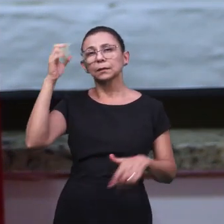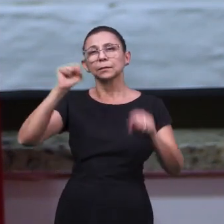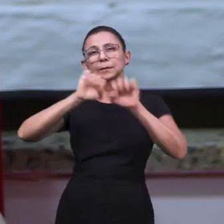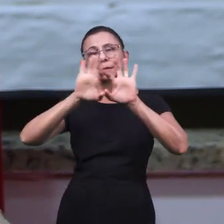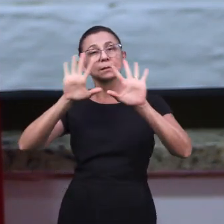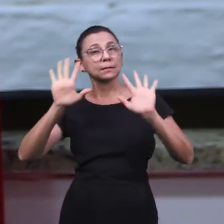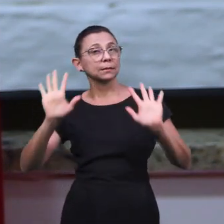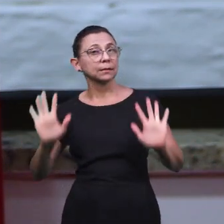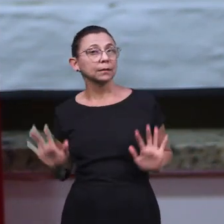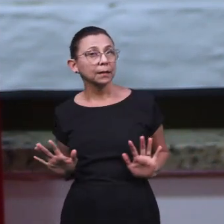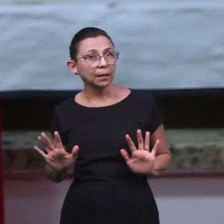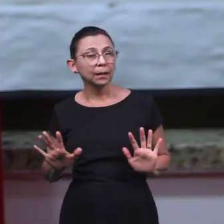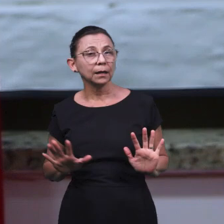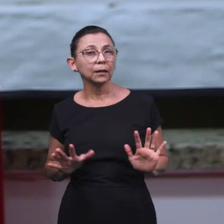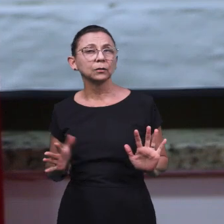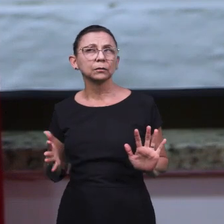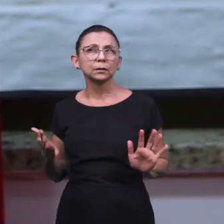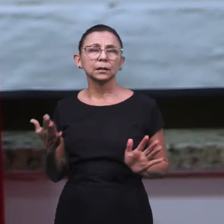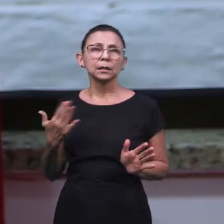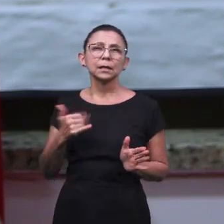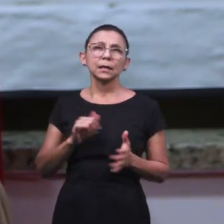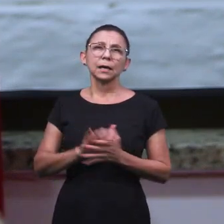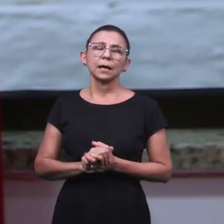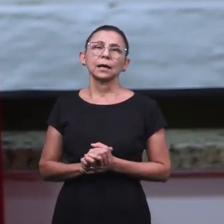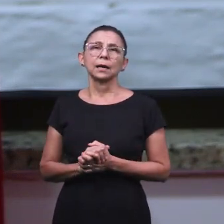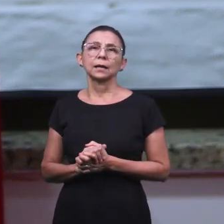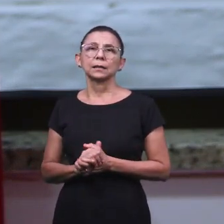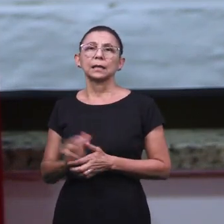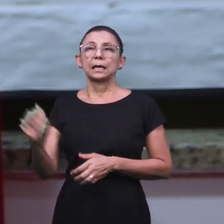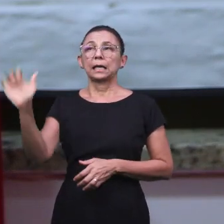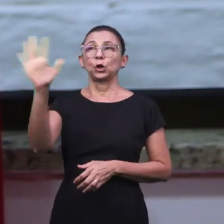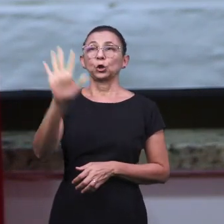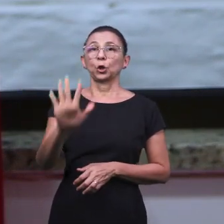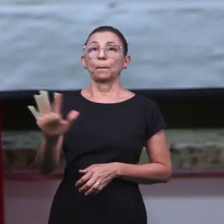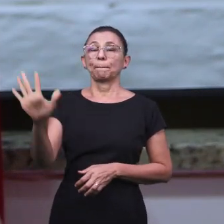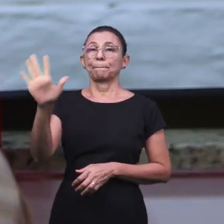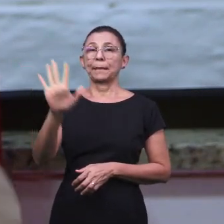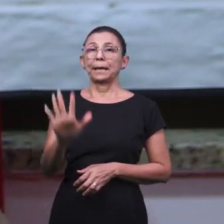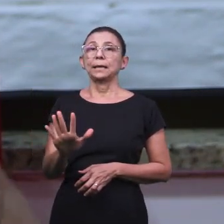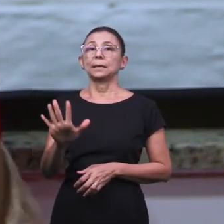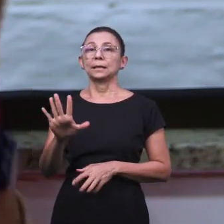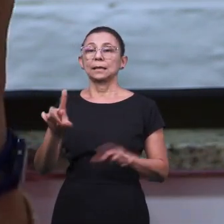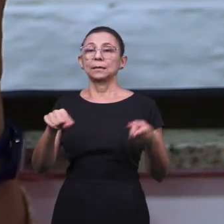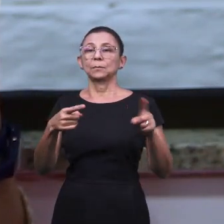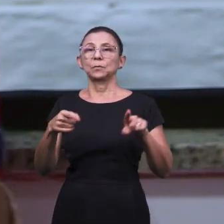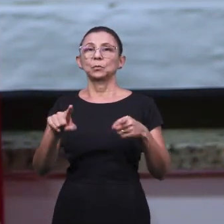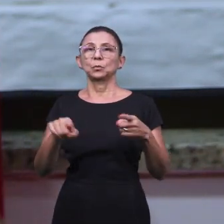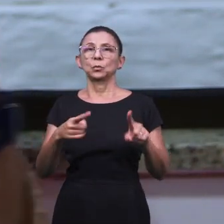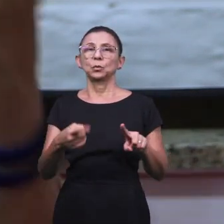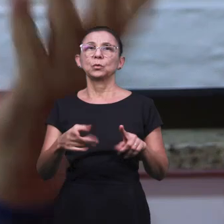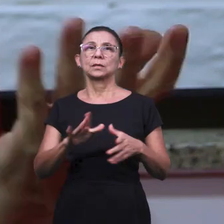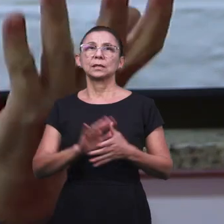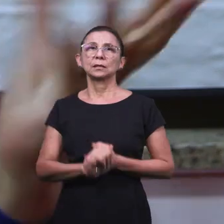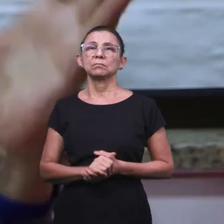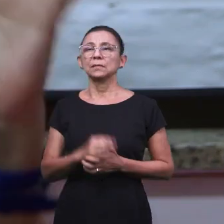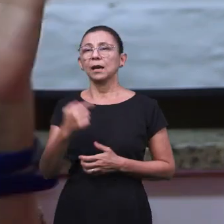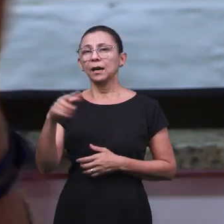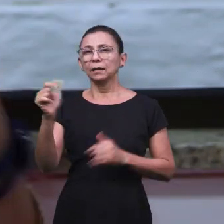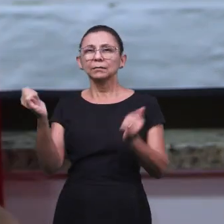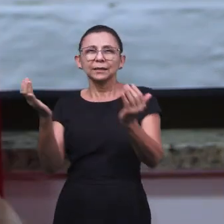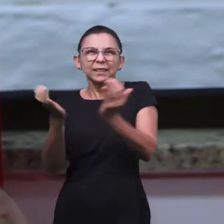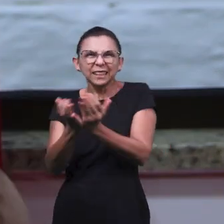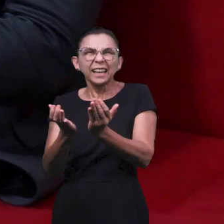essa formação musical europeia que era protestante, né, da qual a gente nem falava nada, né, mais ou menos.